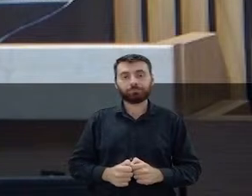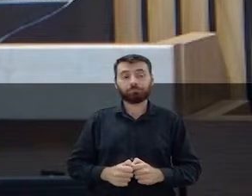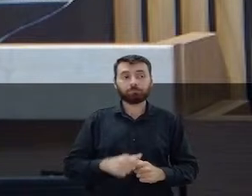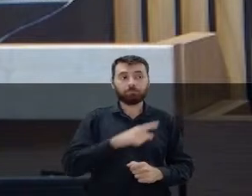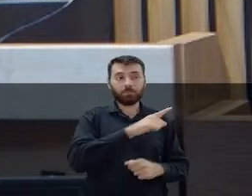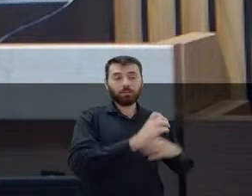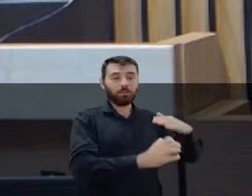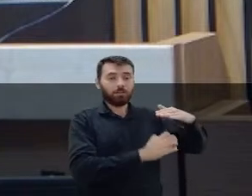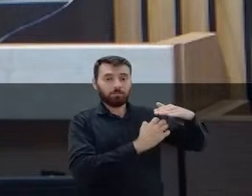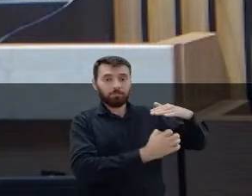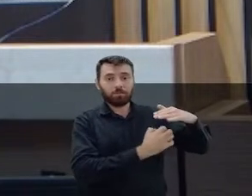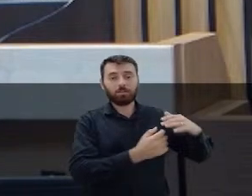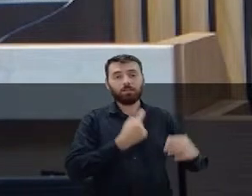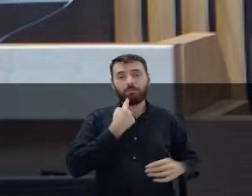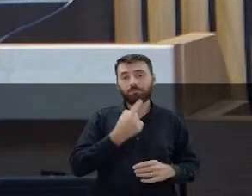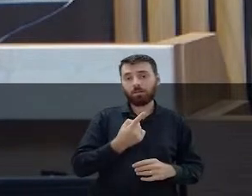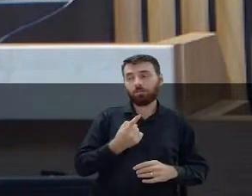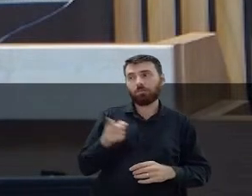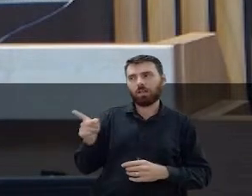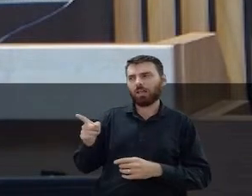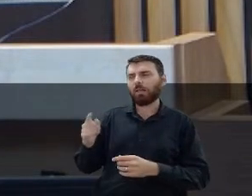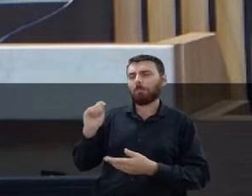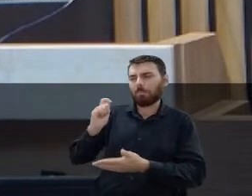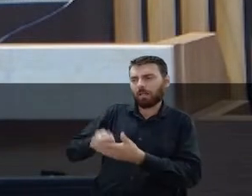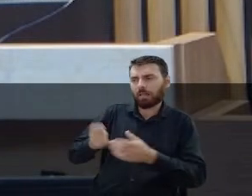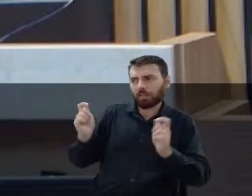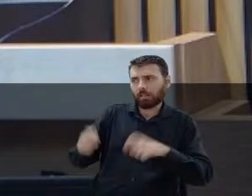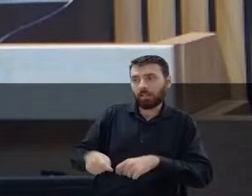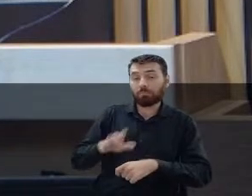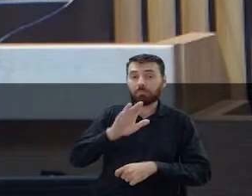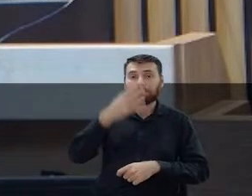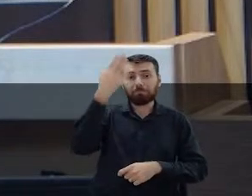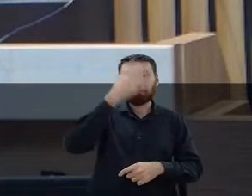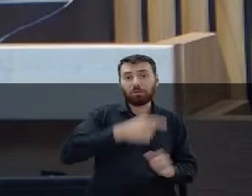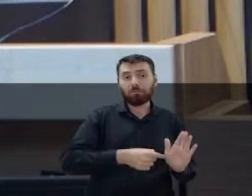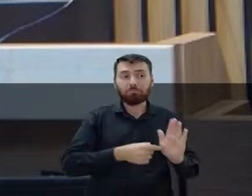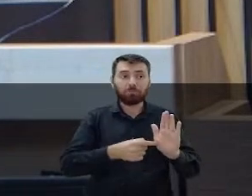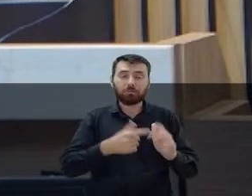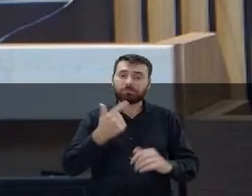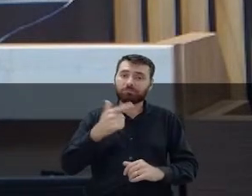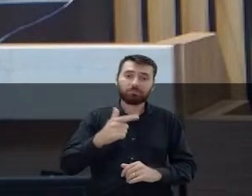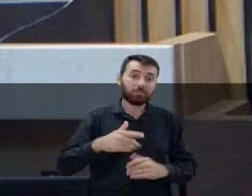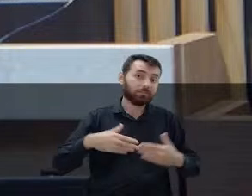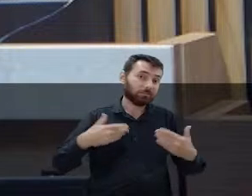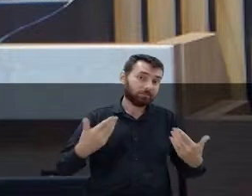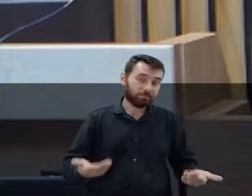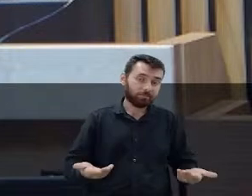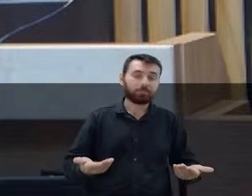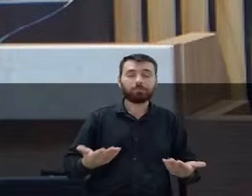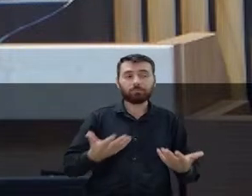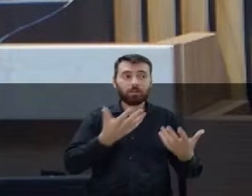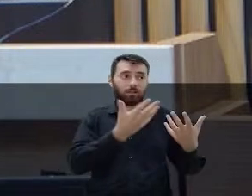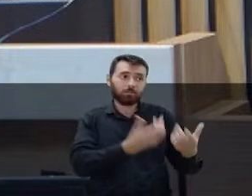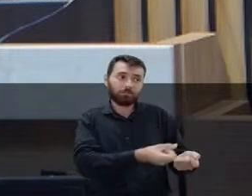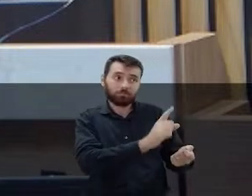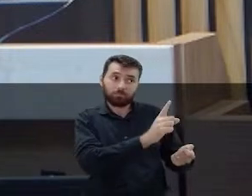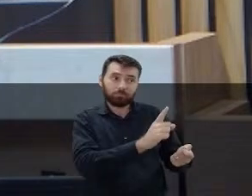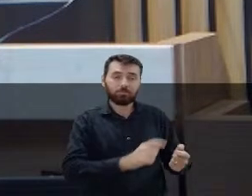elementos trazidos por ela aptos para desmerecer essa condição. E é por isso que eu nego o